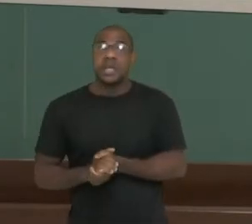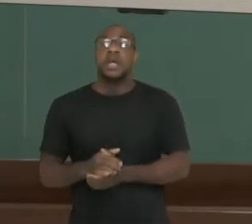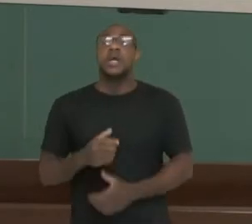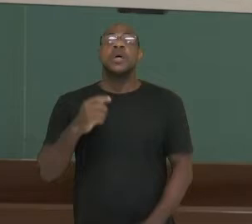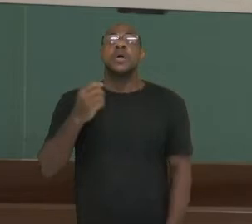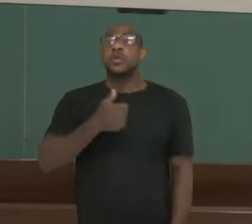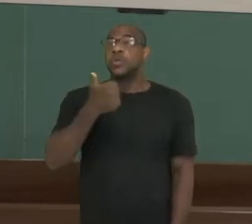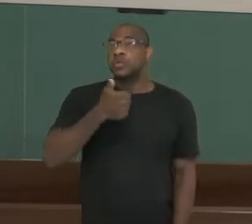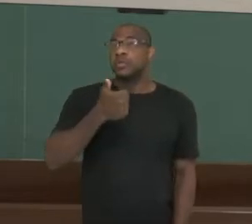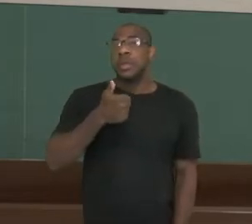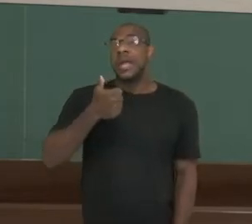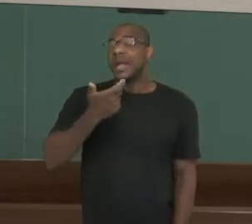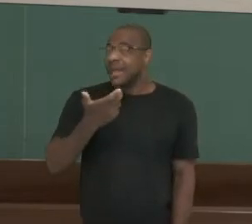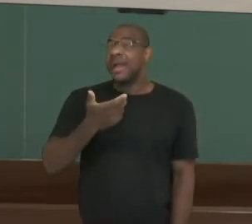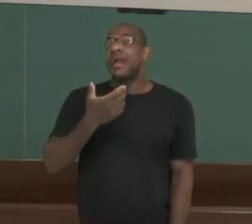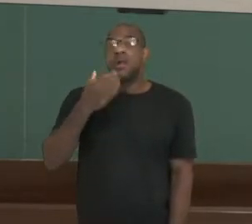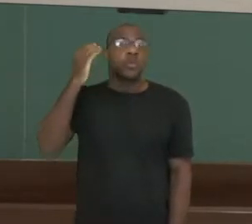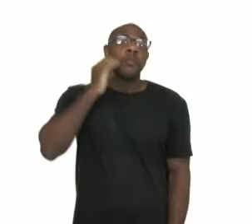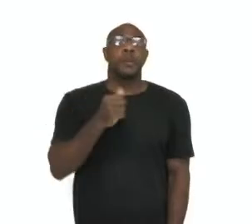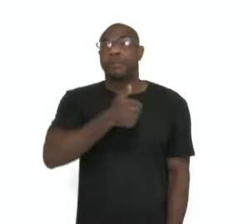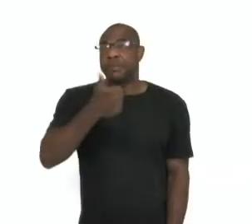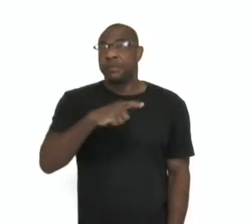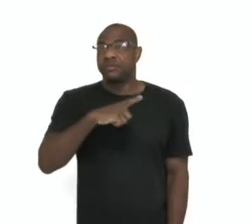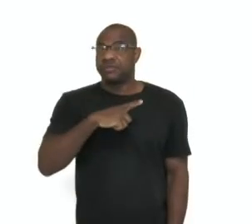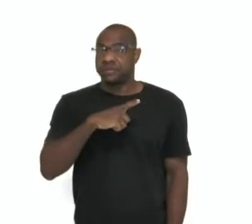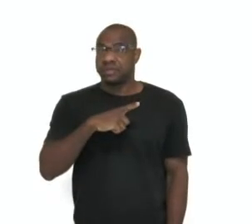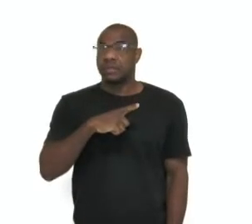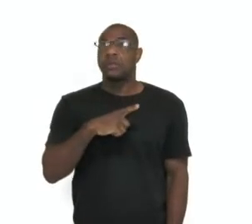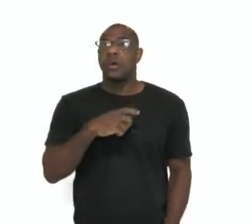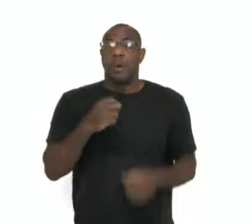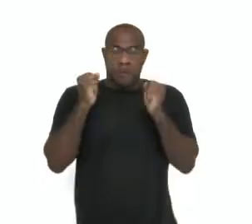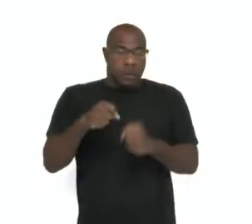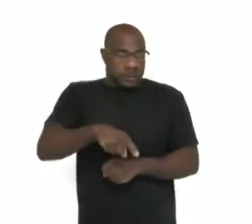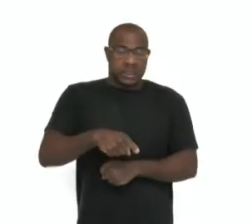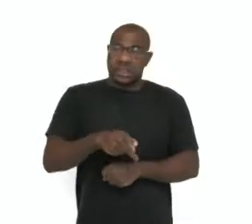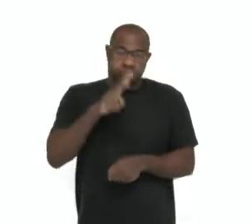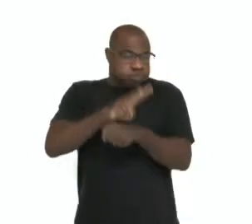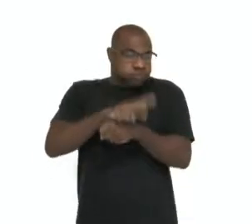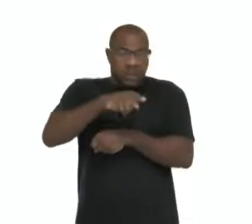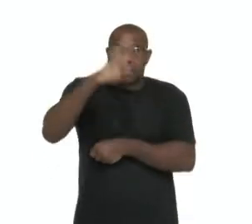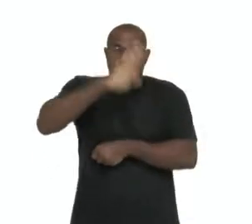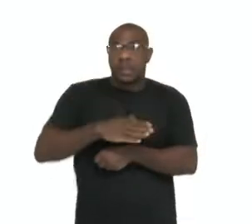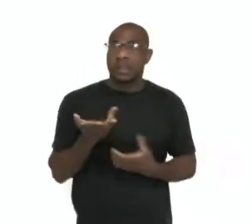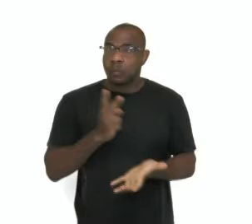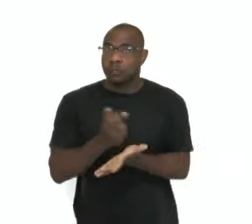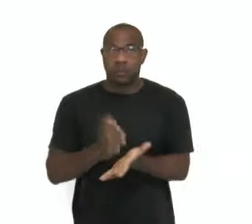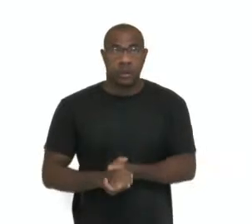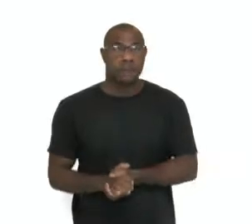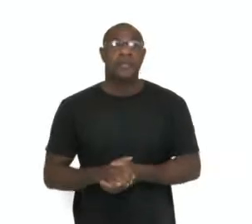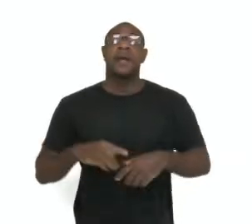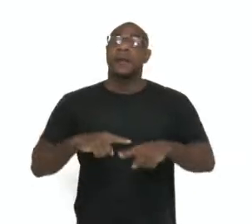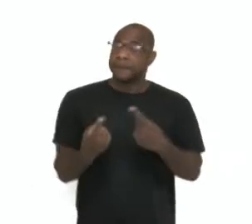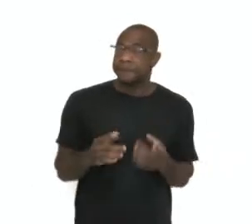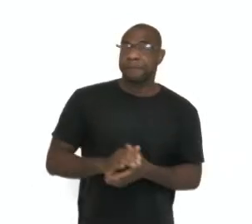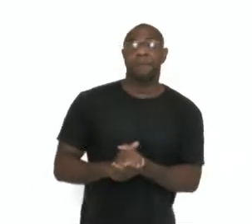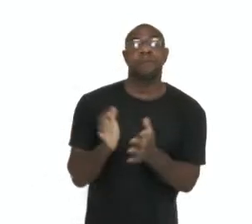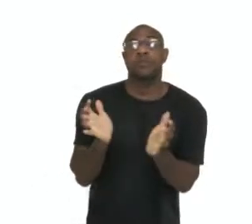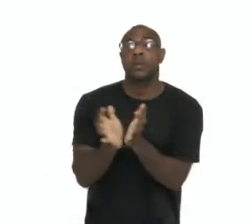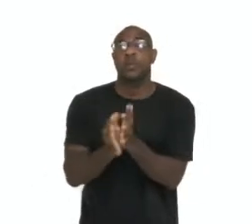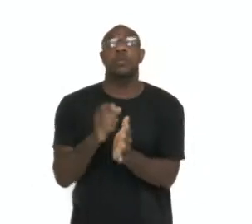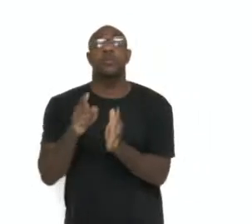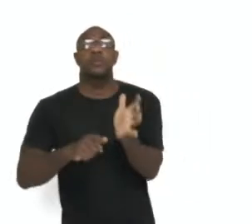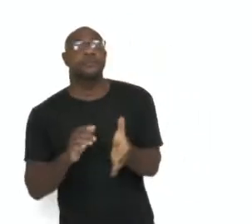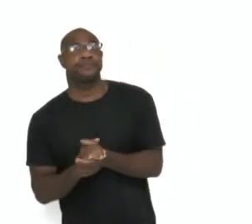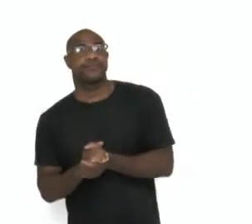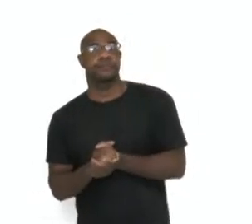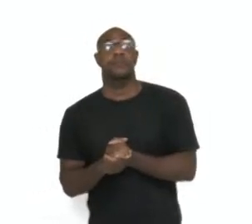I estava no poder. Bom, a gente vai ver que a elite imperial também defendia, o governo de Dom Pedro e